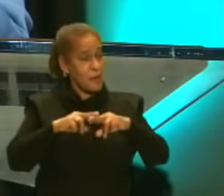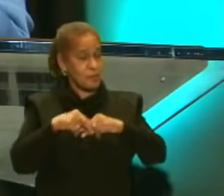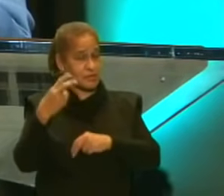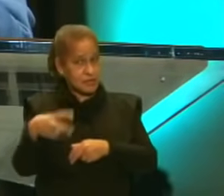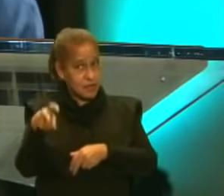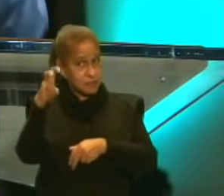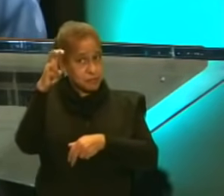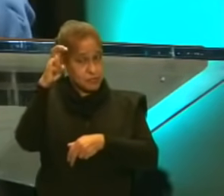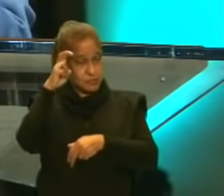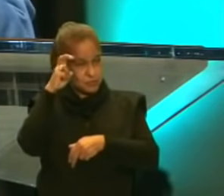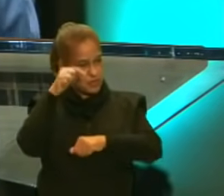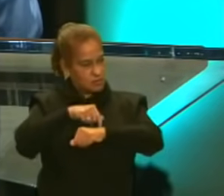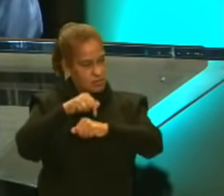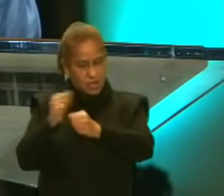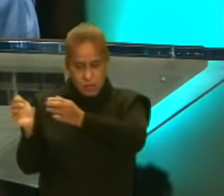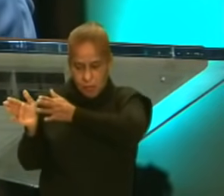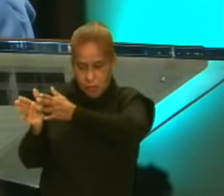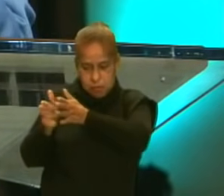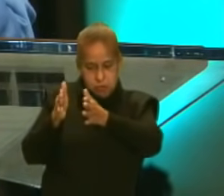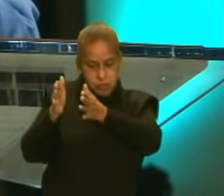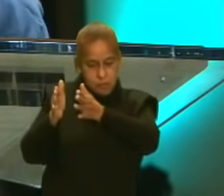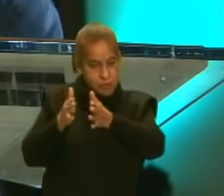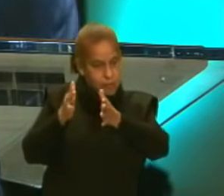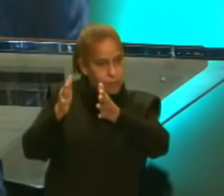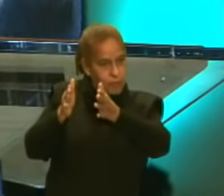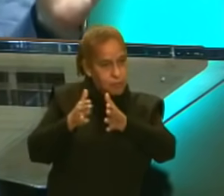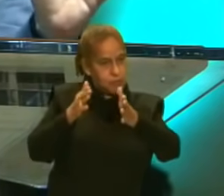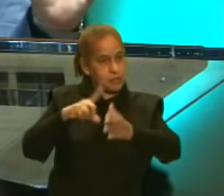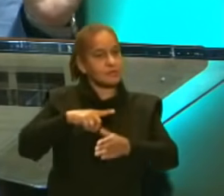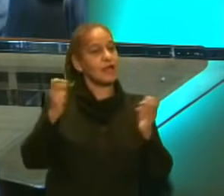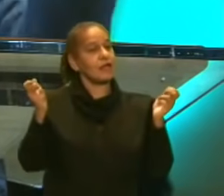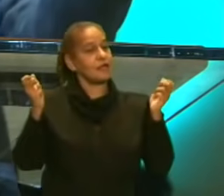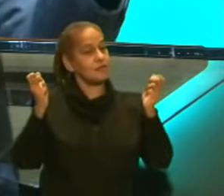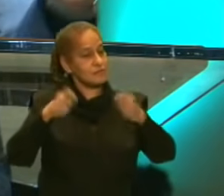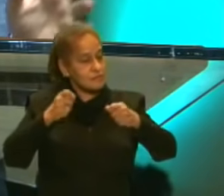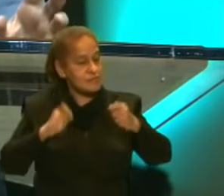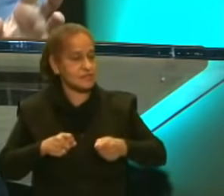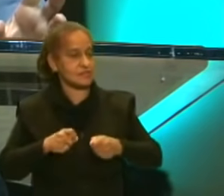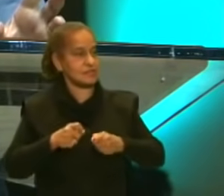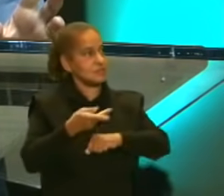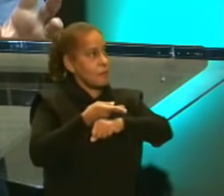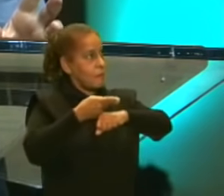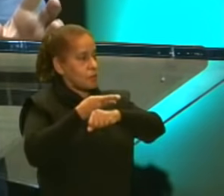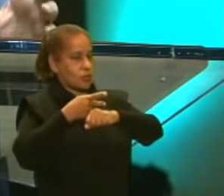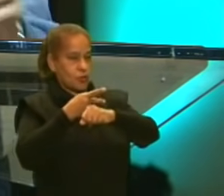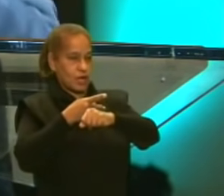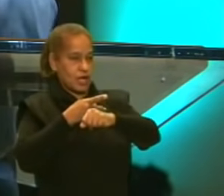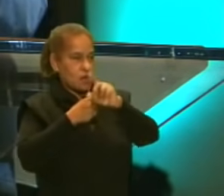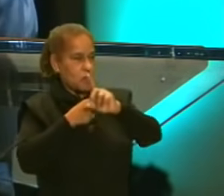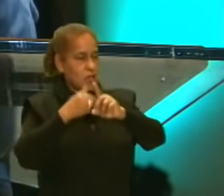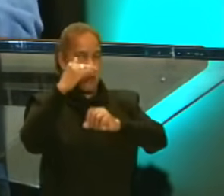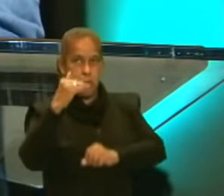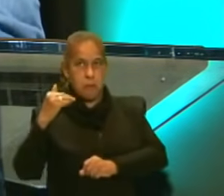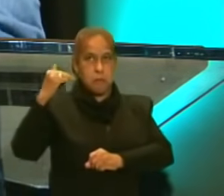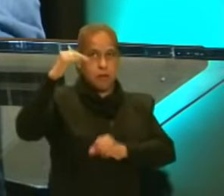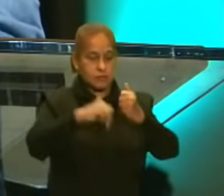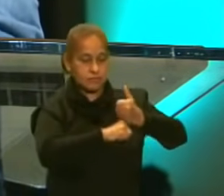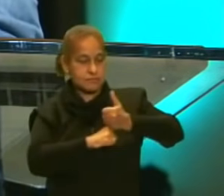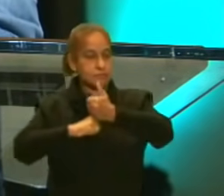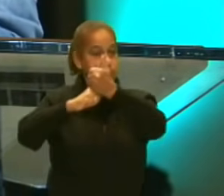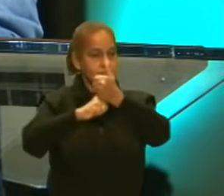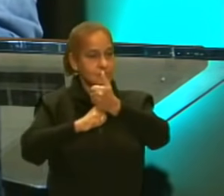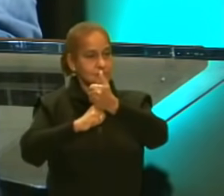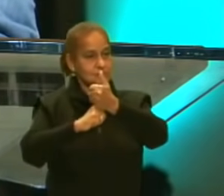toda época, existe uma necessidade de buscar um ser maior. E você vai encontrar essa